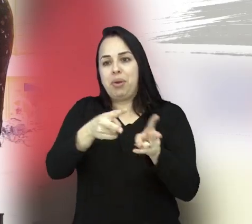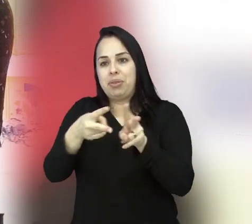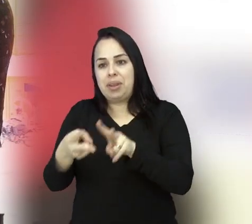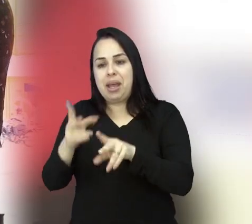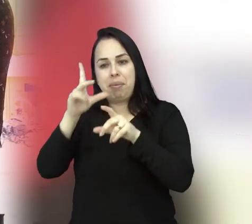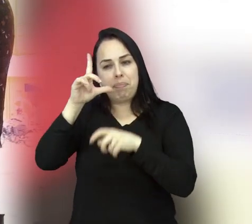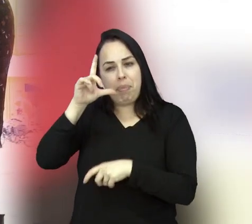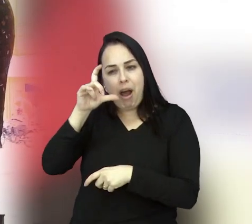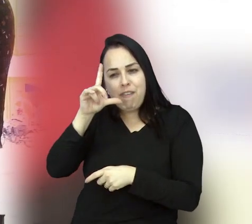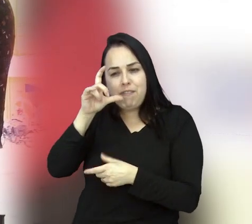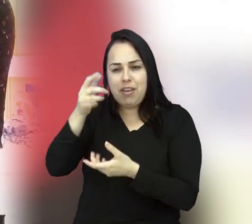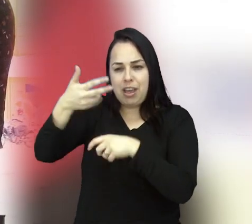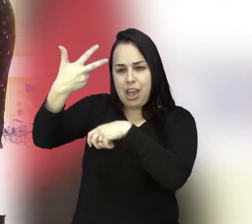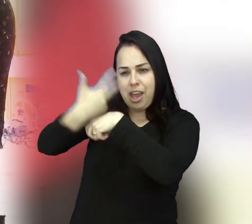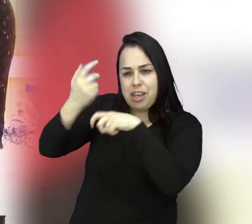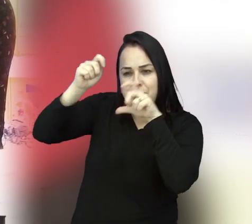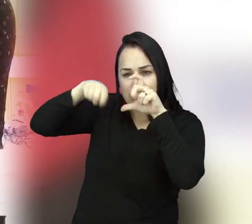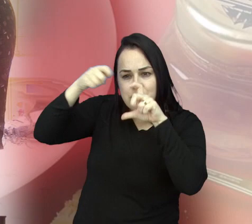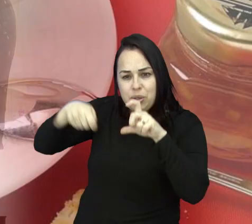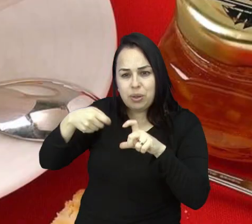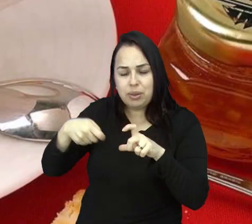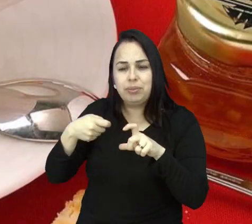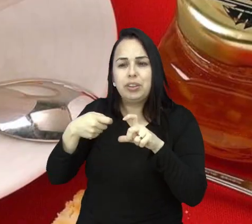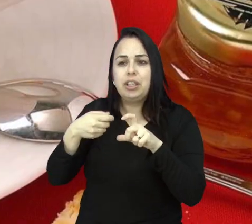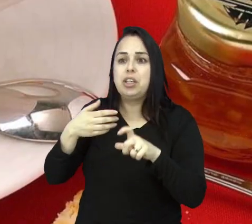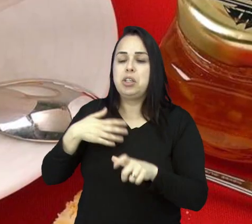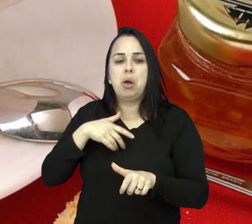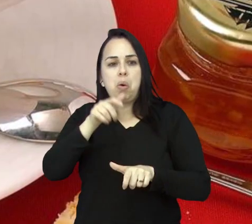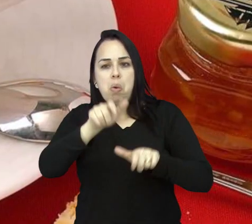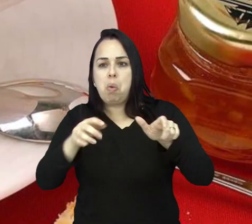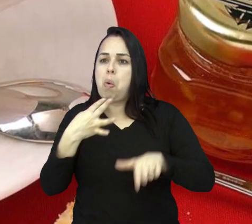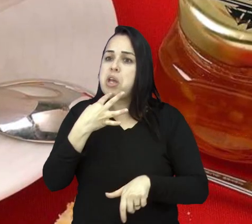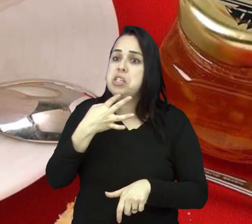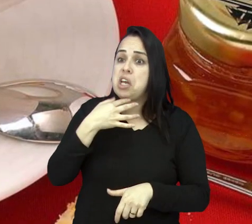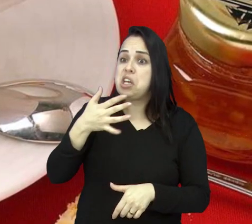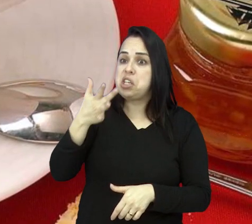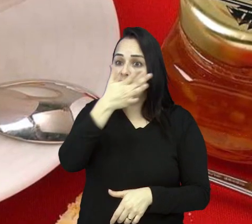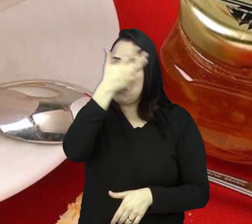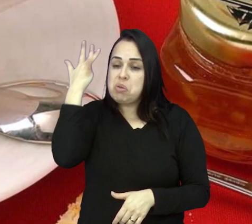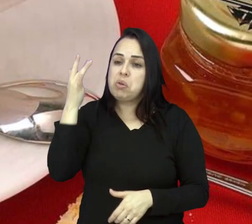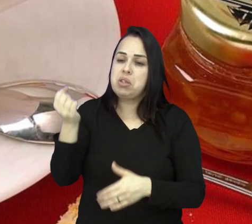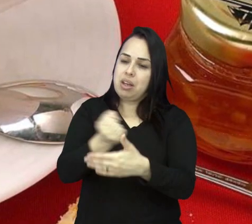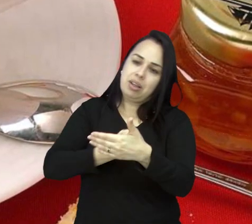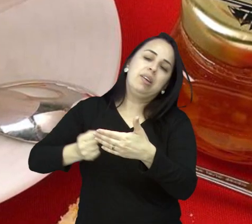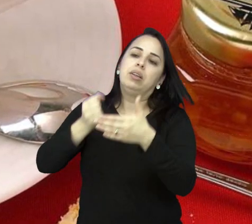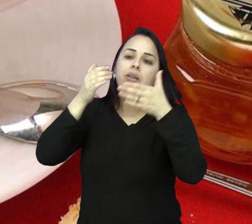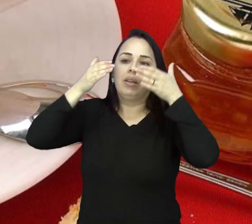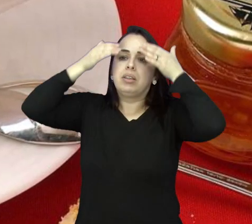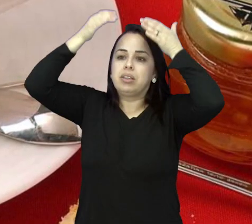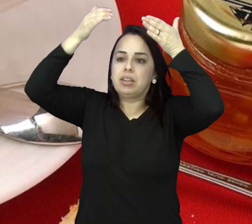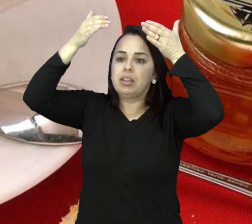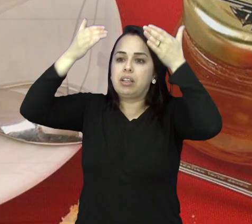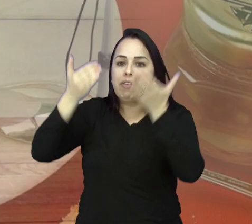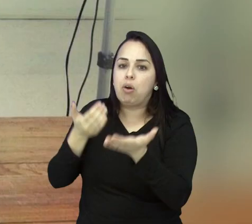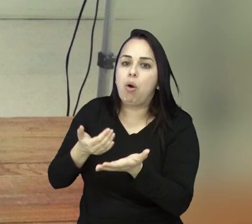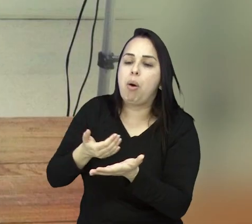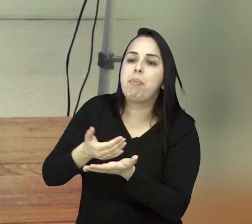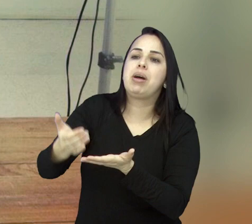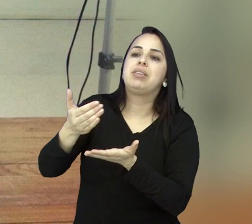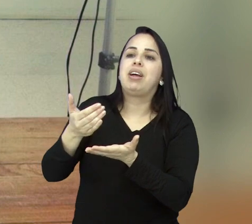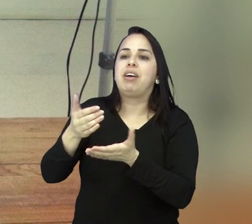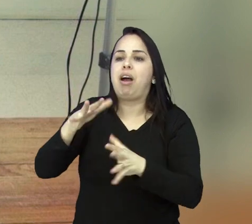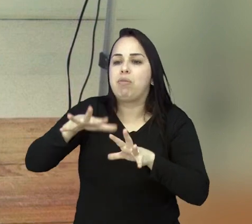para o audiovisual, para vídeo. E eu conheci muita gente chefe de cozinha, pessoas que estavam se aventurando em